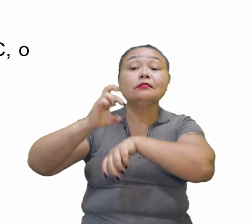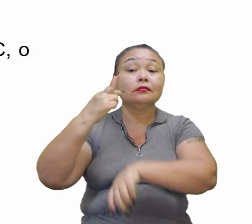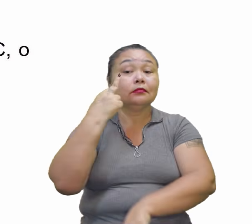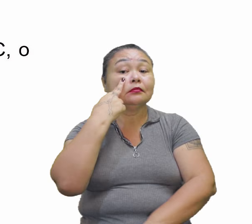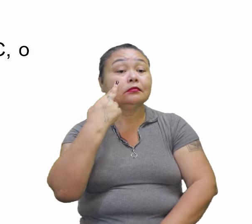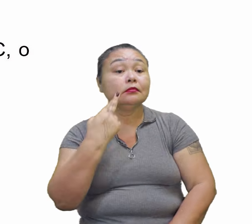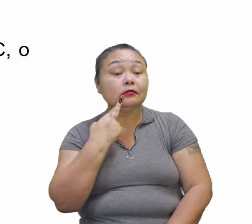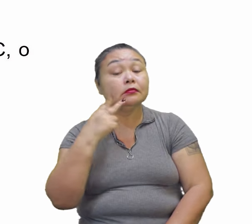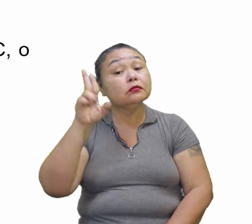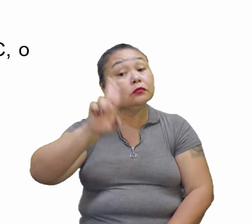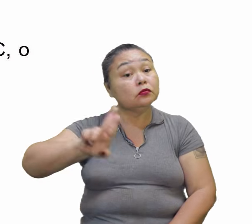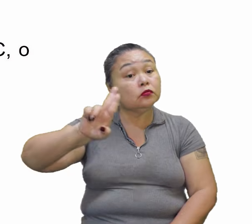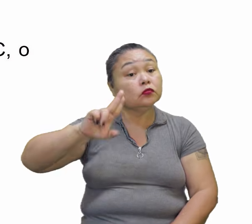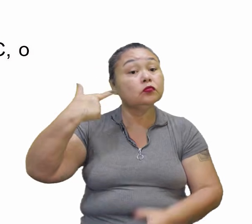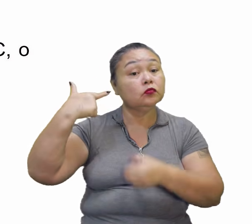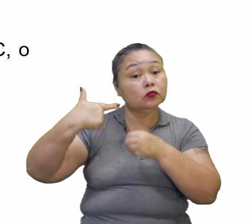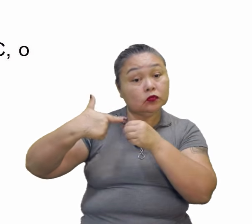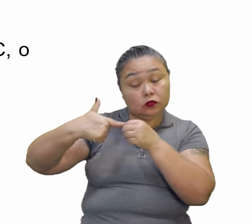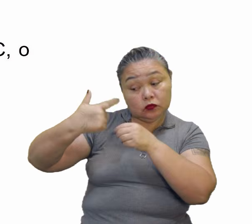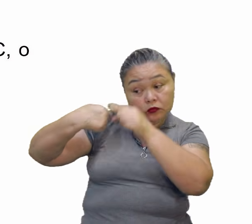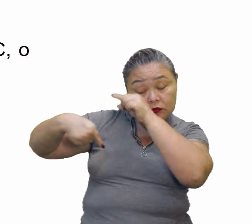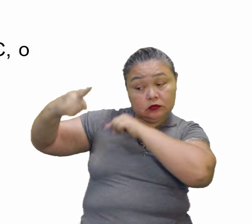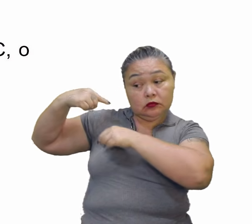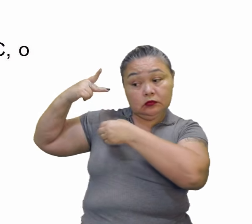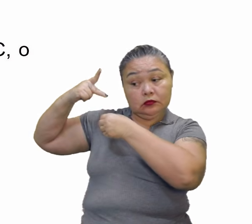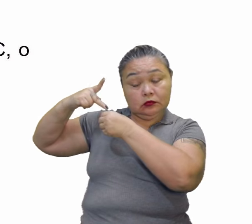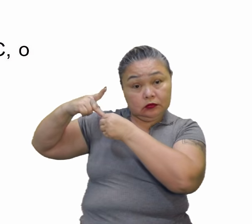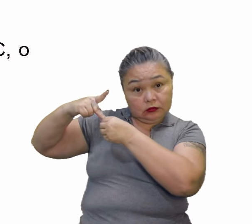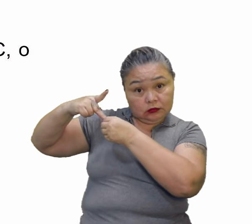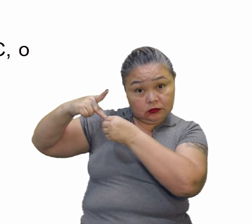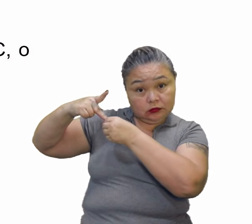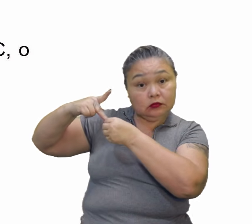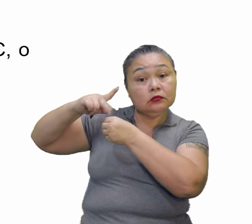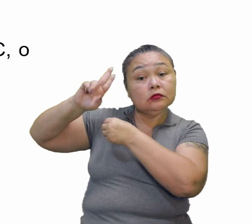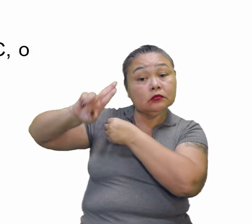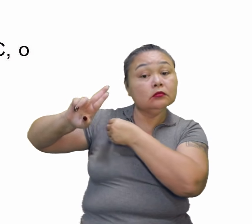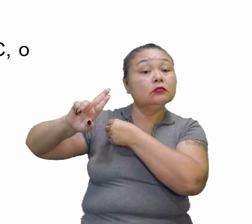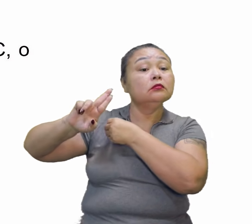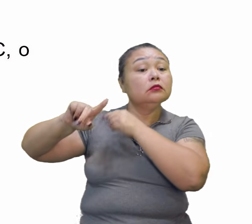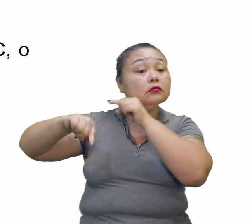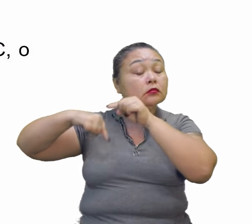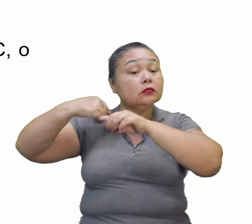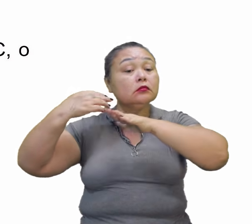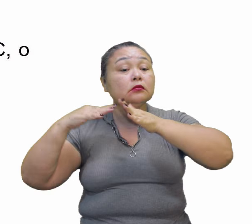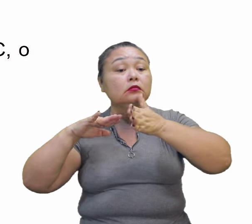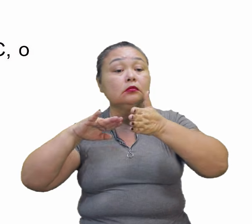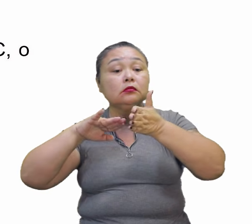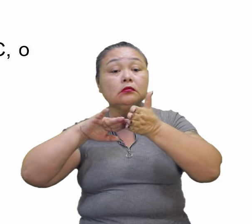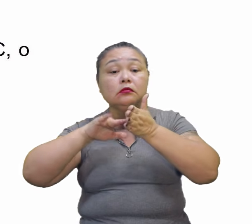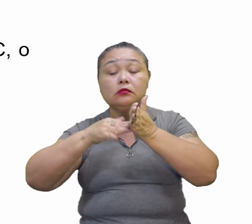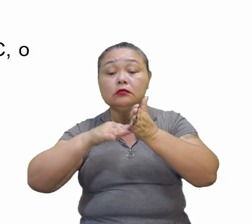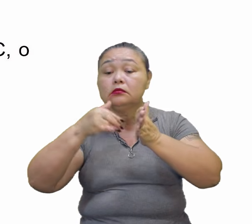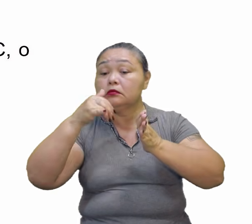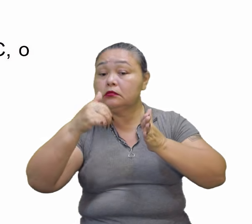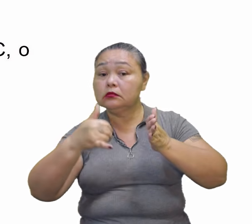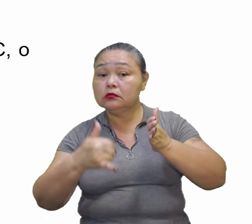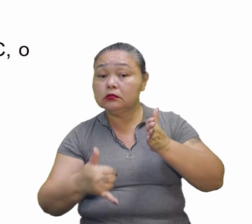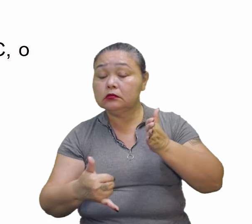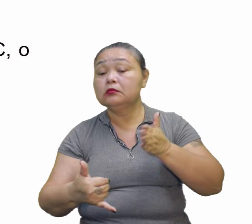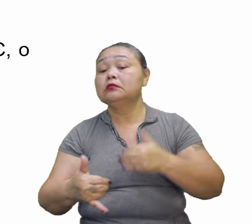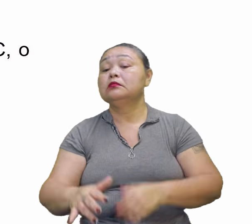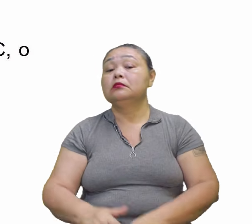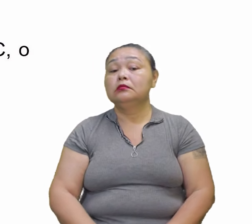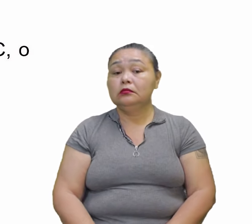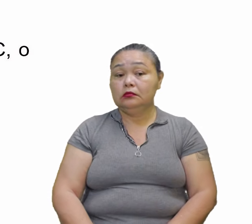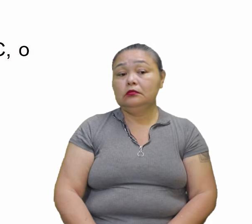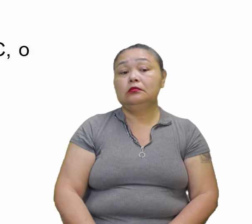de Rondônia, o uso de combustíveis derivados do petróleo é essencial para o funcionamento de